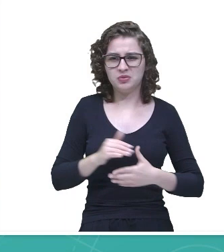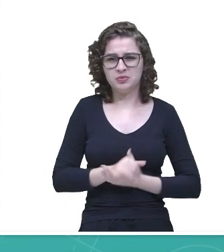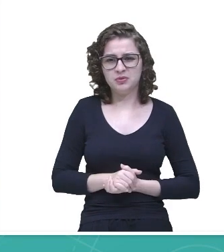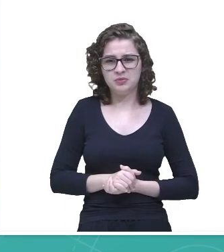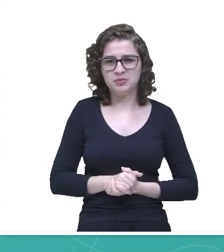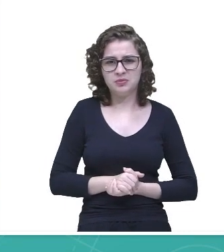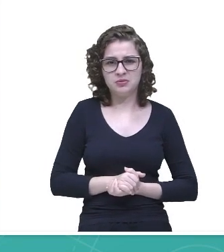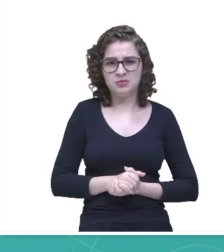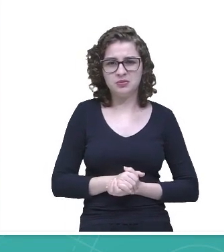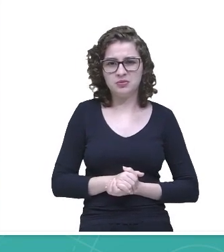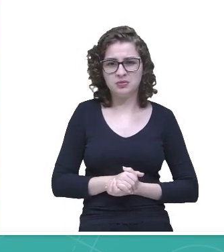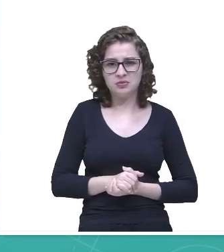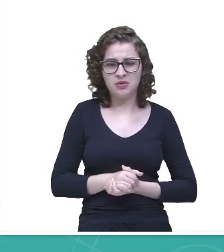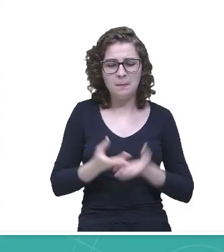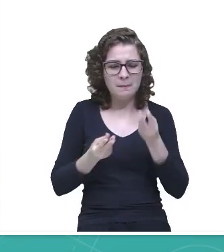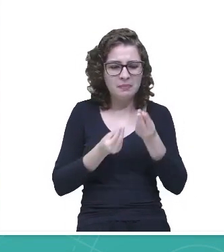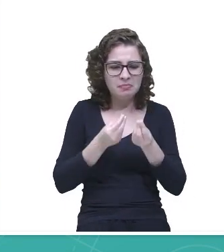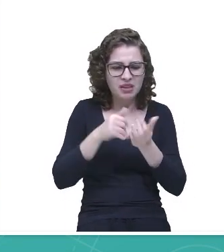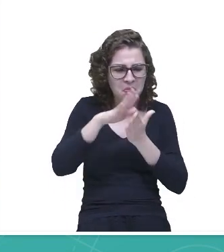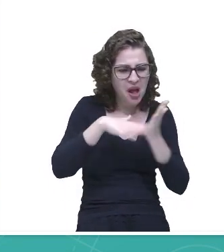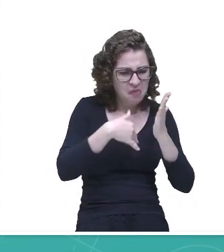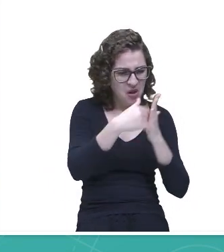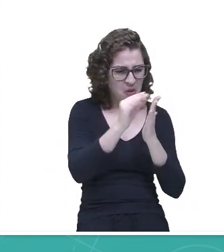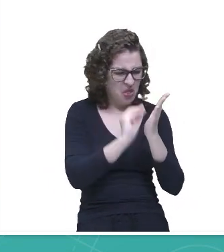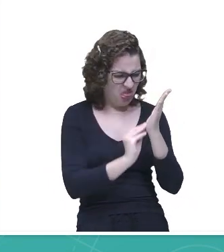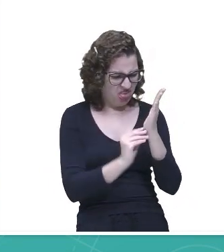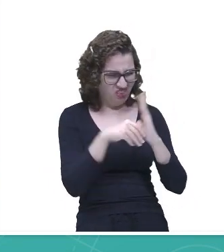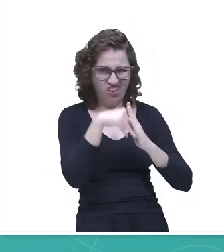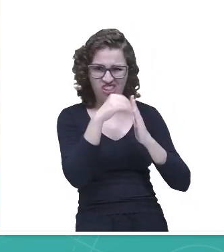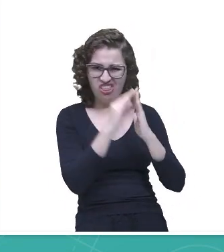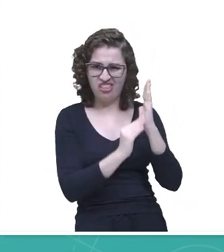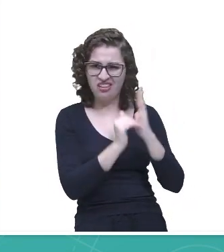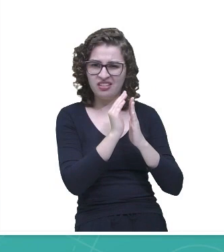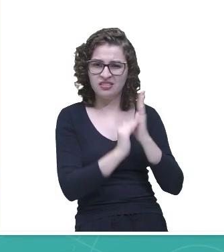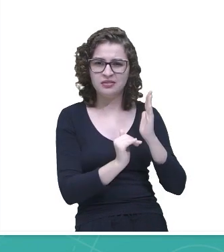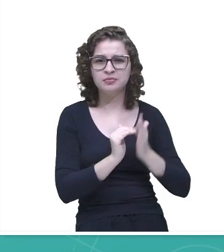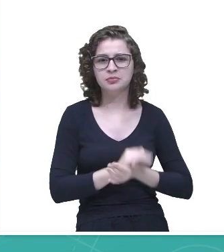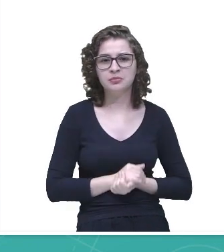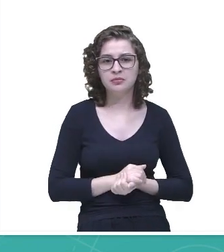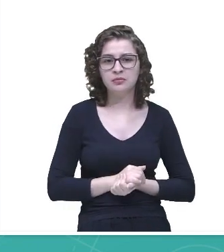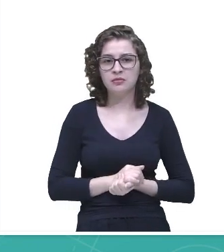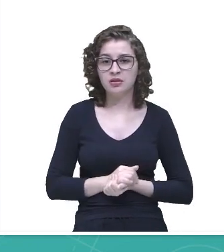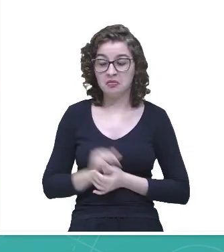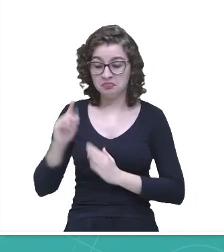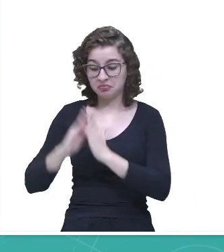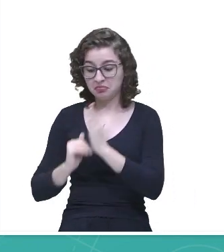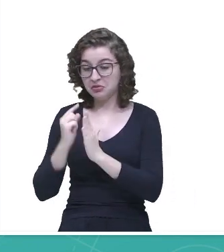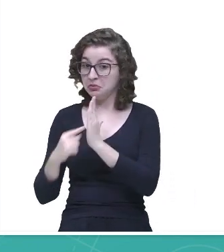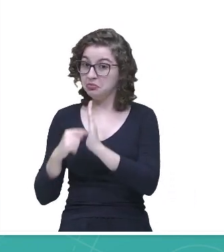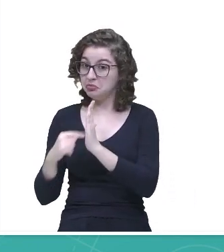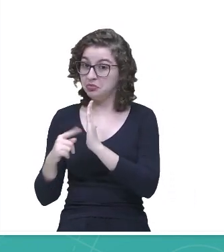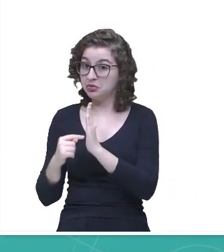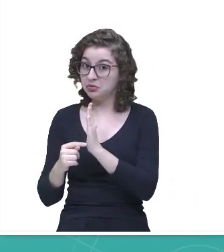A tinta é como se fossem pastas, né? Bem grossas, espessas. O impressionismo não. O impressionismo